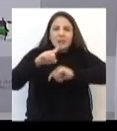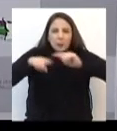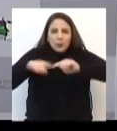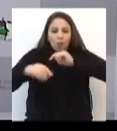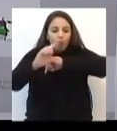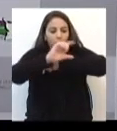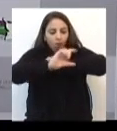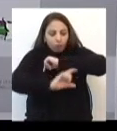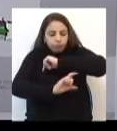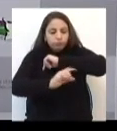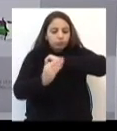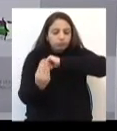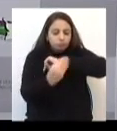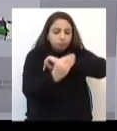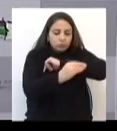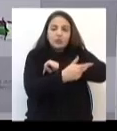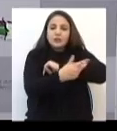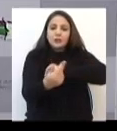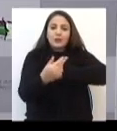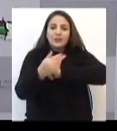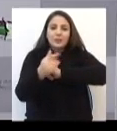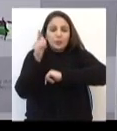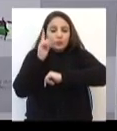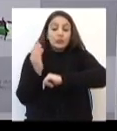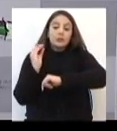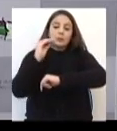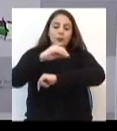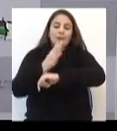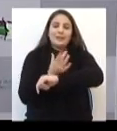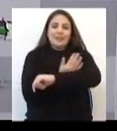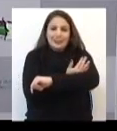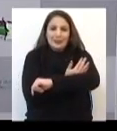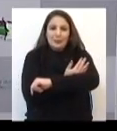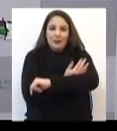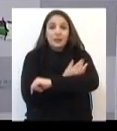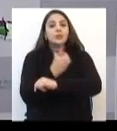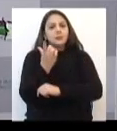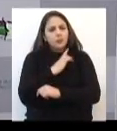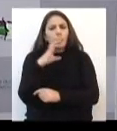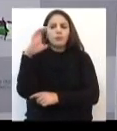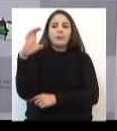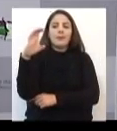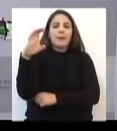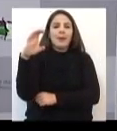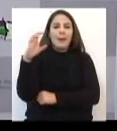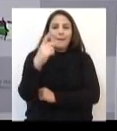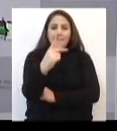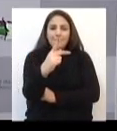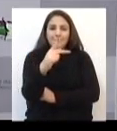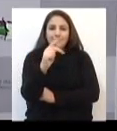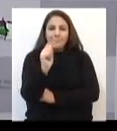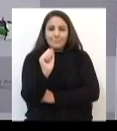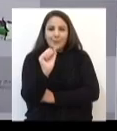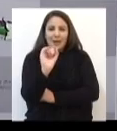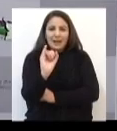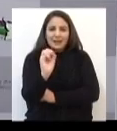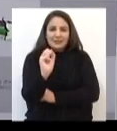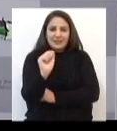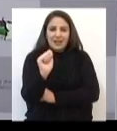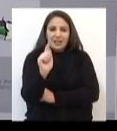esses outros complementos na colocação da grama. Tem paisagismos junto, segundo a secretária fez o comentário, então eu acho